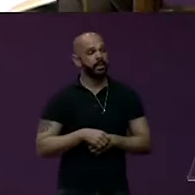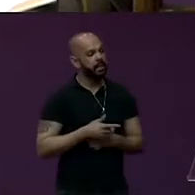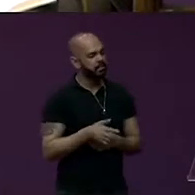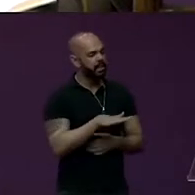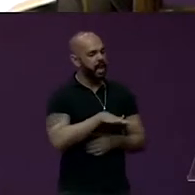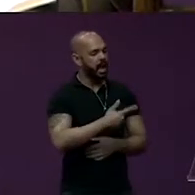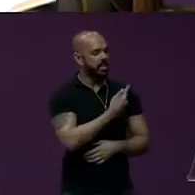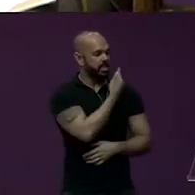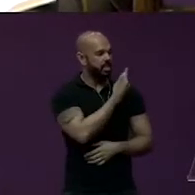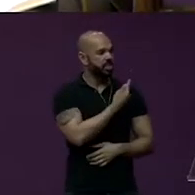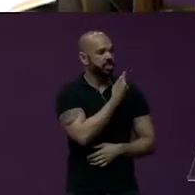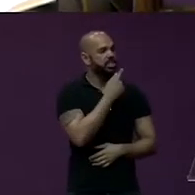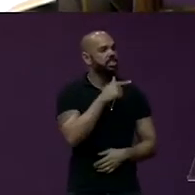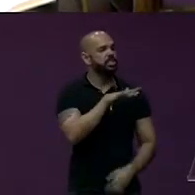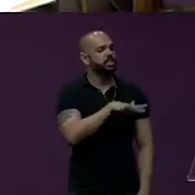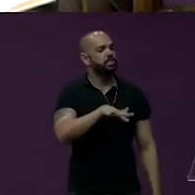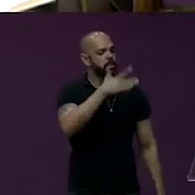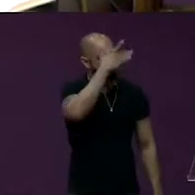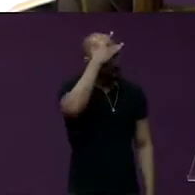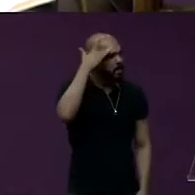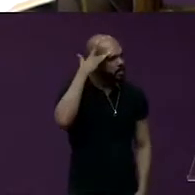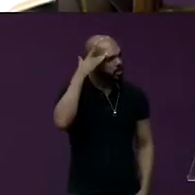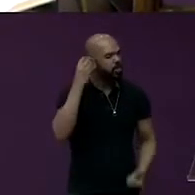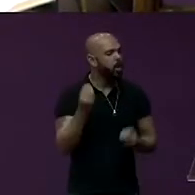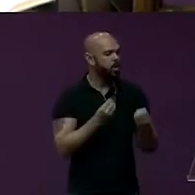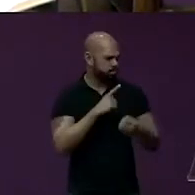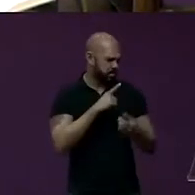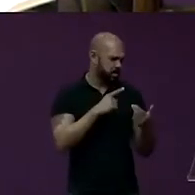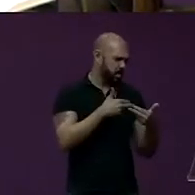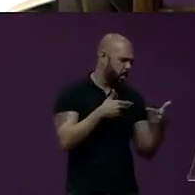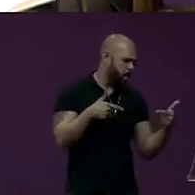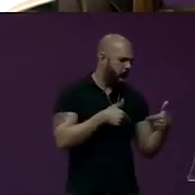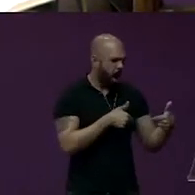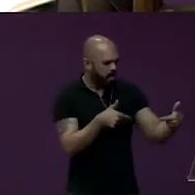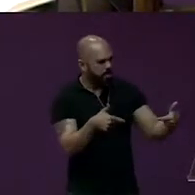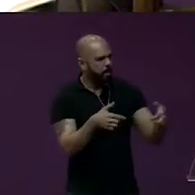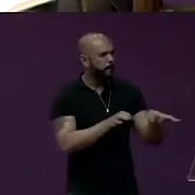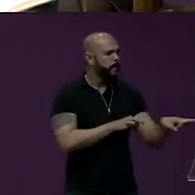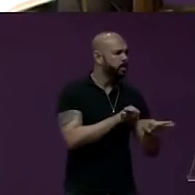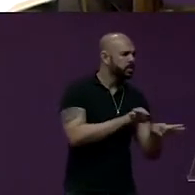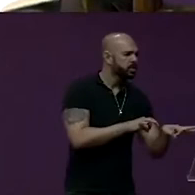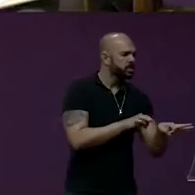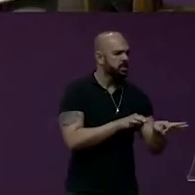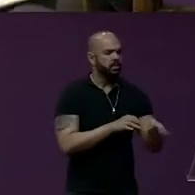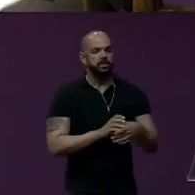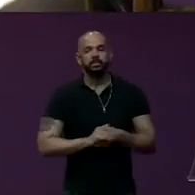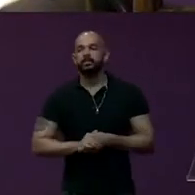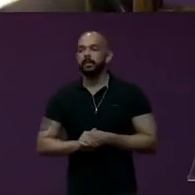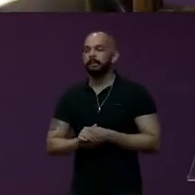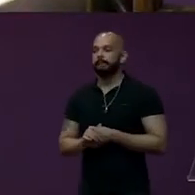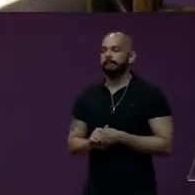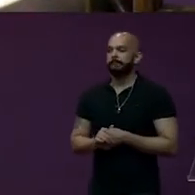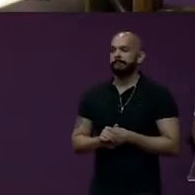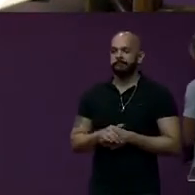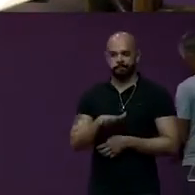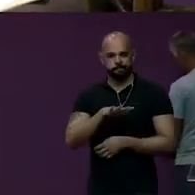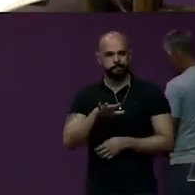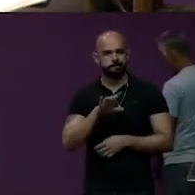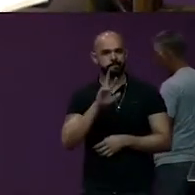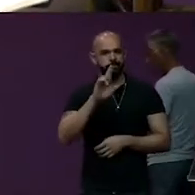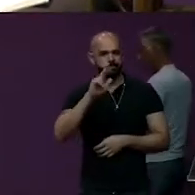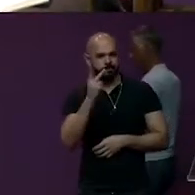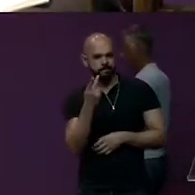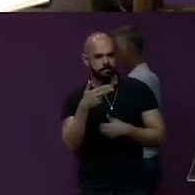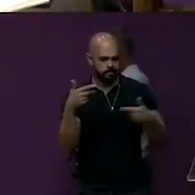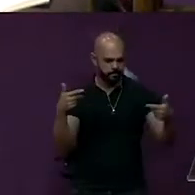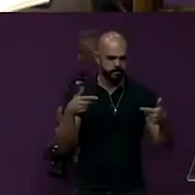área de gestão de pessoas, você destacaria alguma ação, algum projeto, algum programa? Eu acho que a área de gestão de